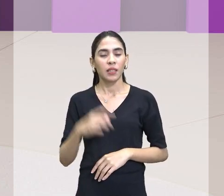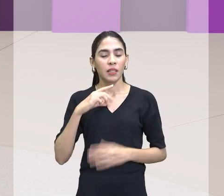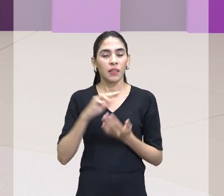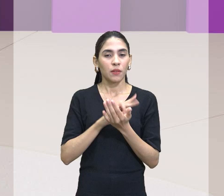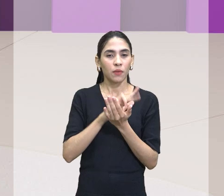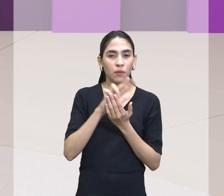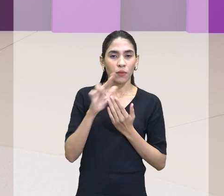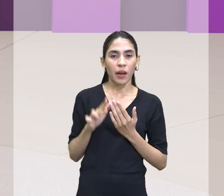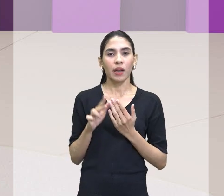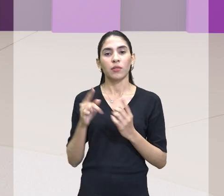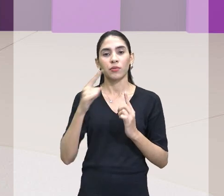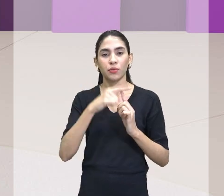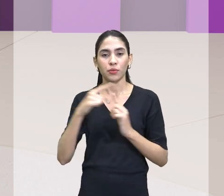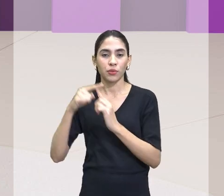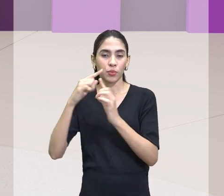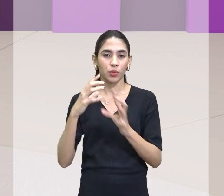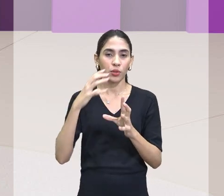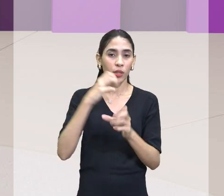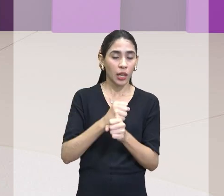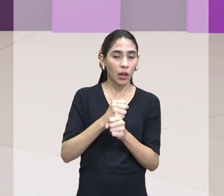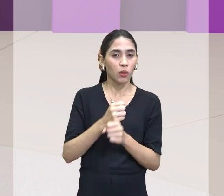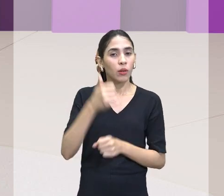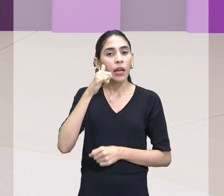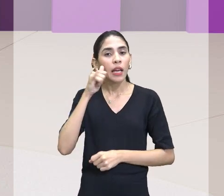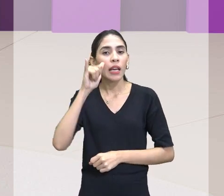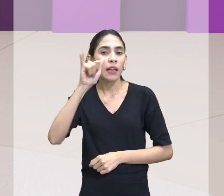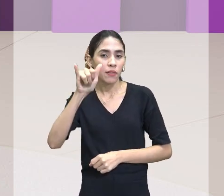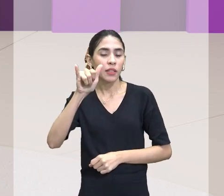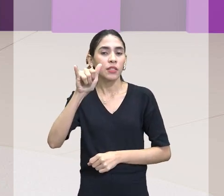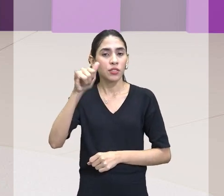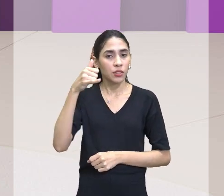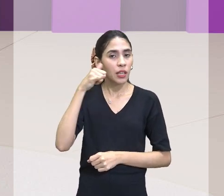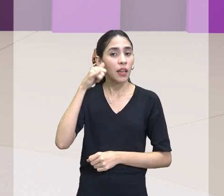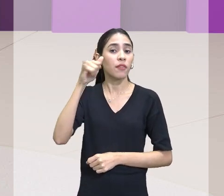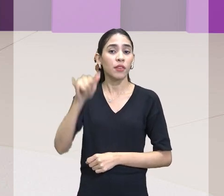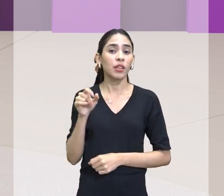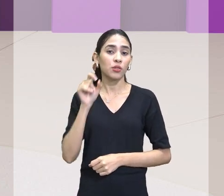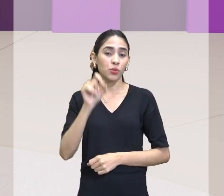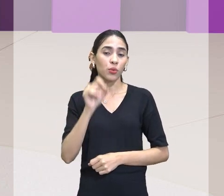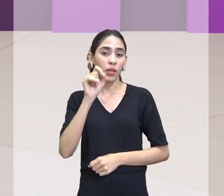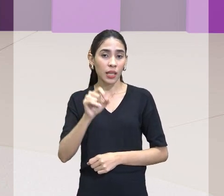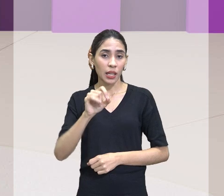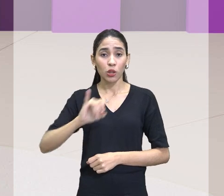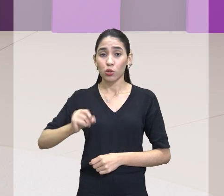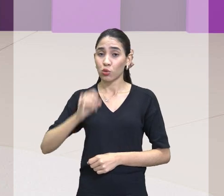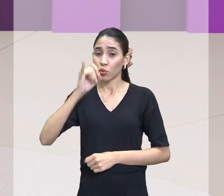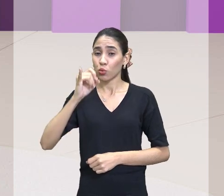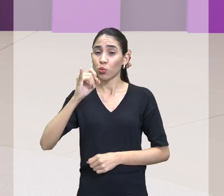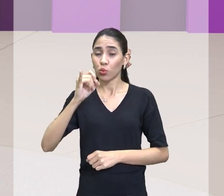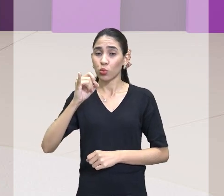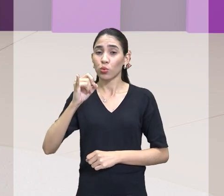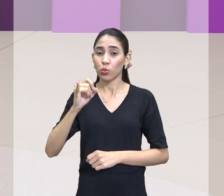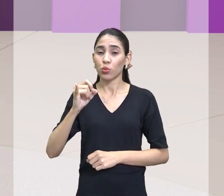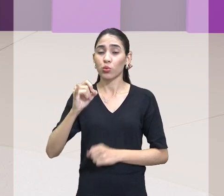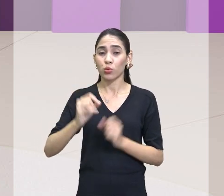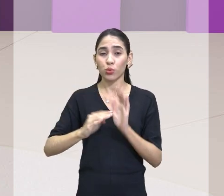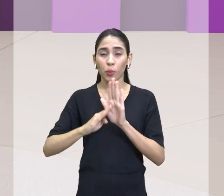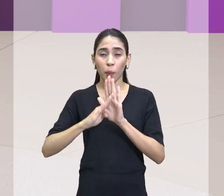operações financeiras. Então, fuja, se for para pagar, fuja e verifique quais são as